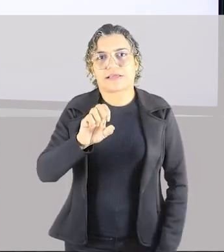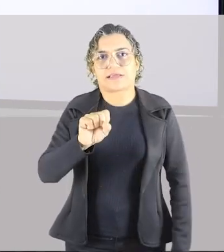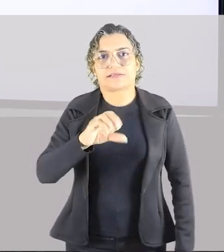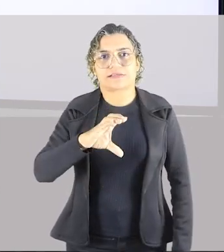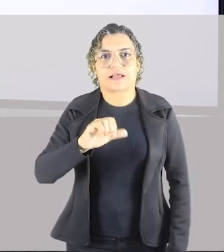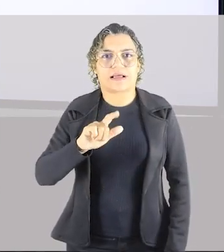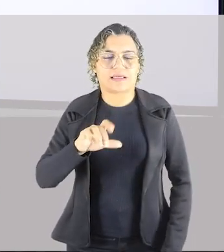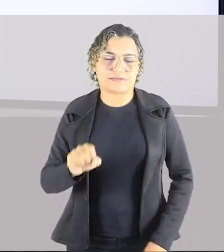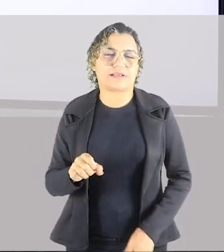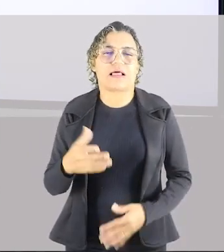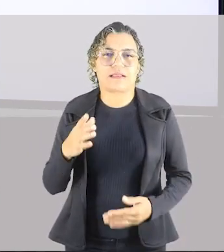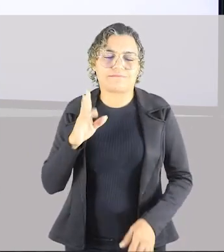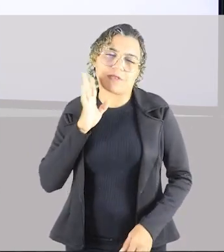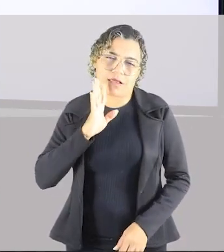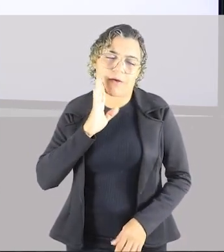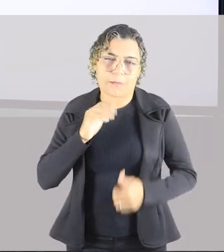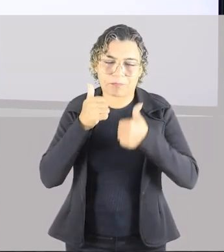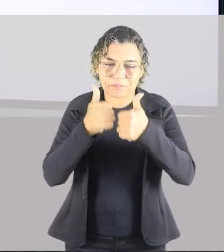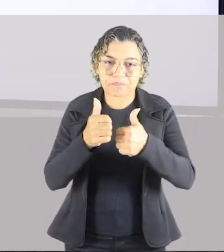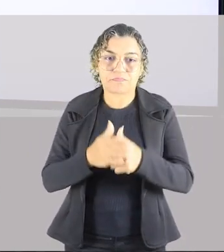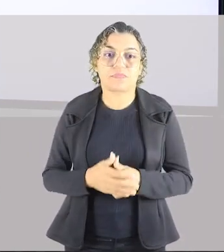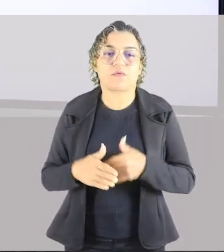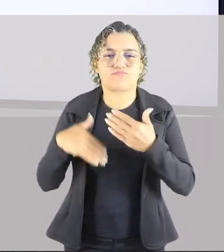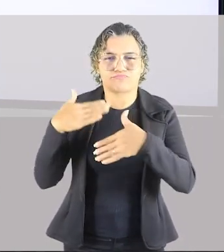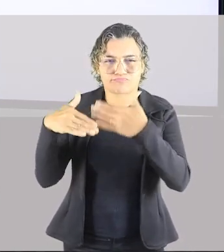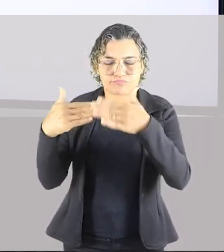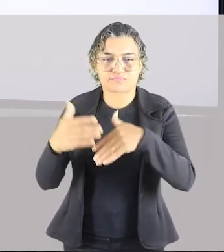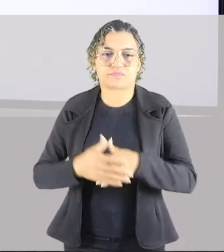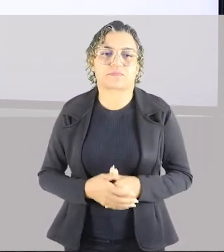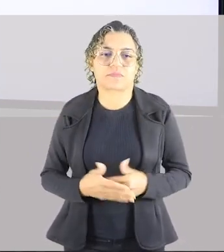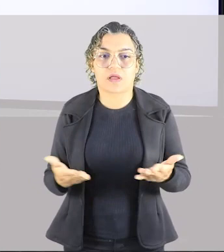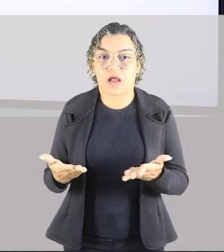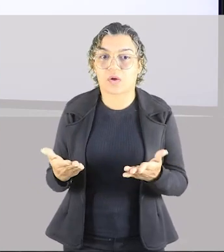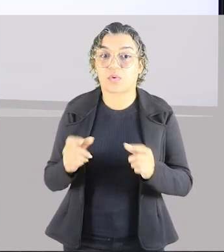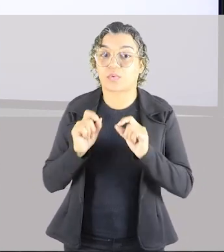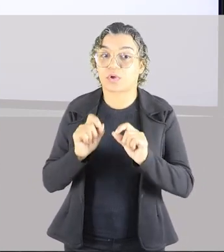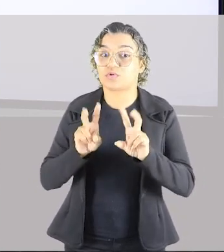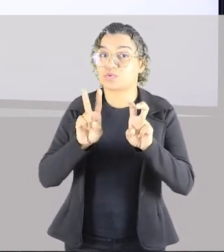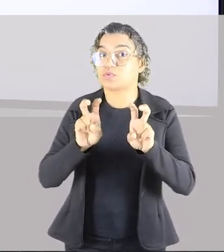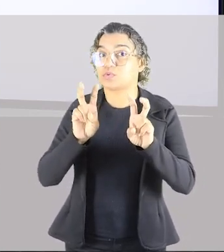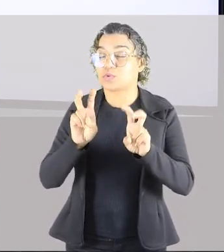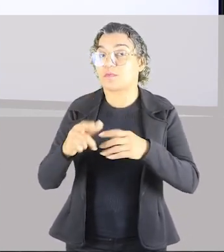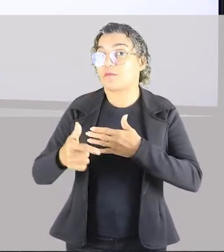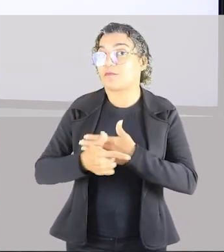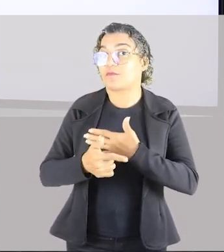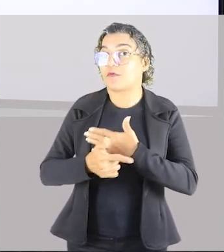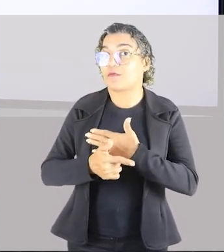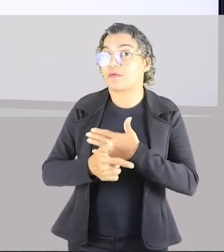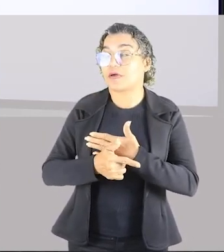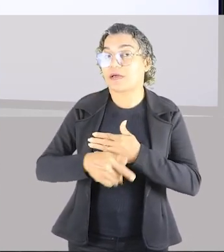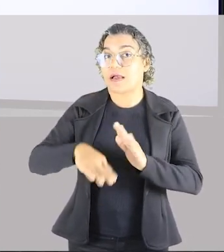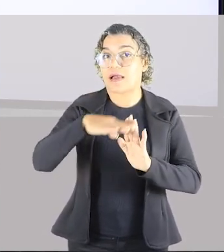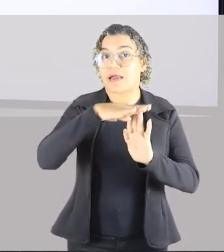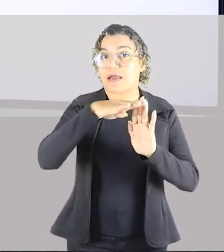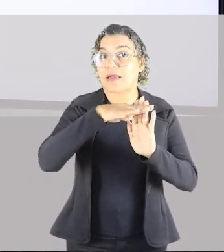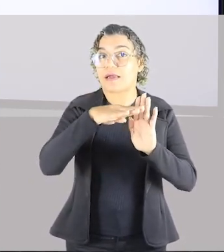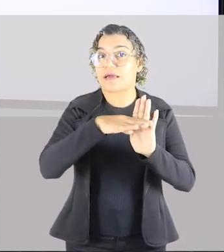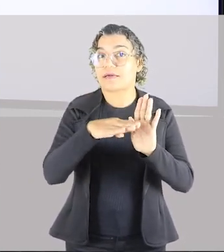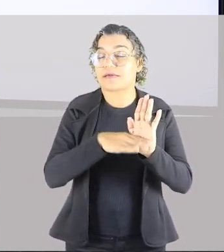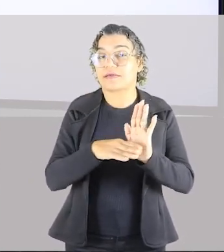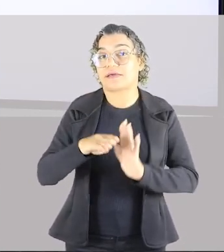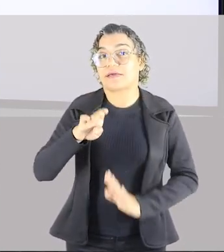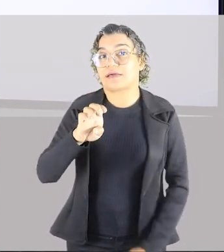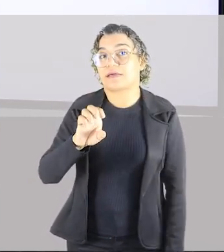ser muita coisa bacana aqui. Então, evoluindo, vamos falar um pouco sobre o papel da escala na